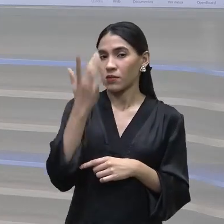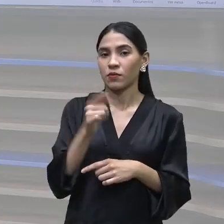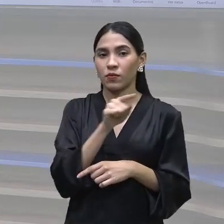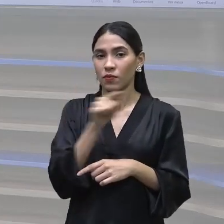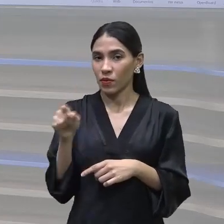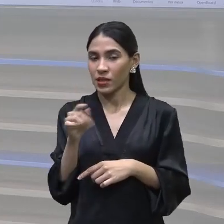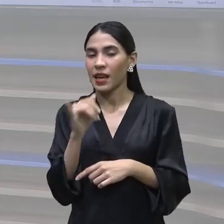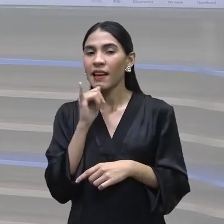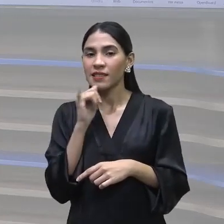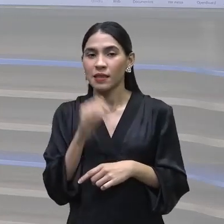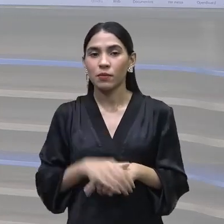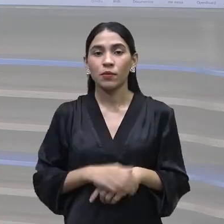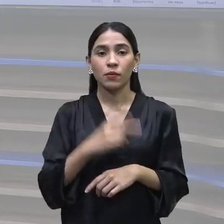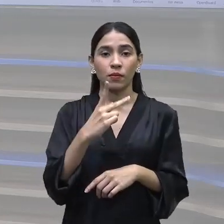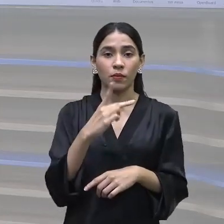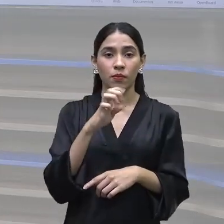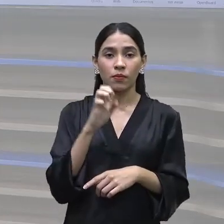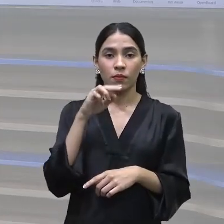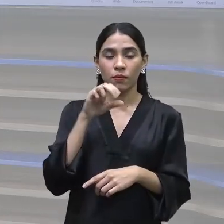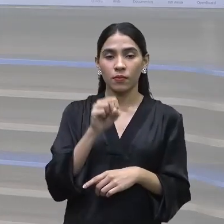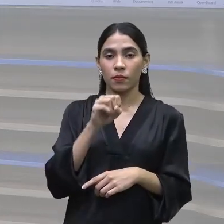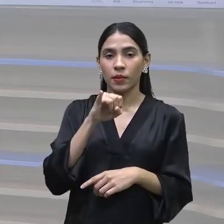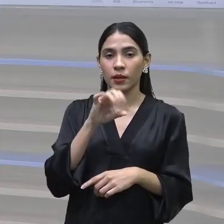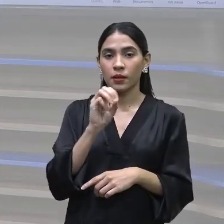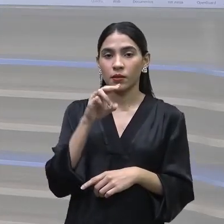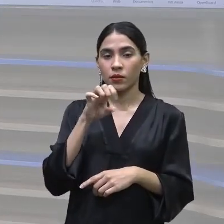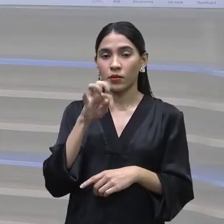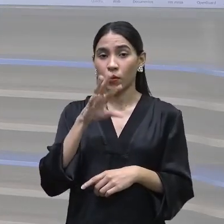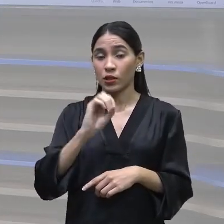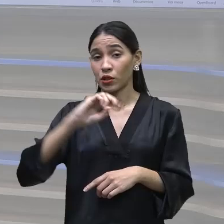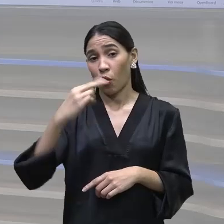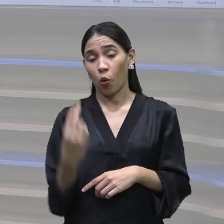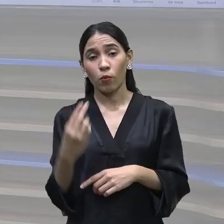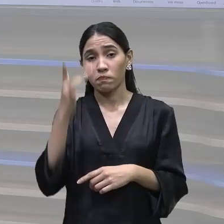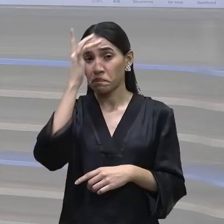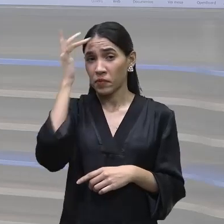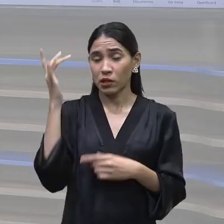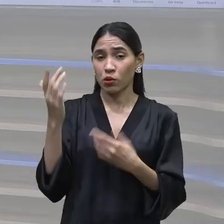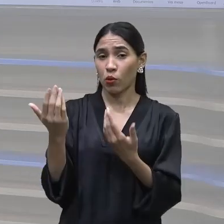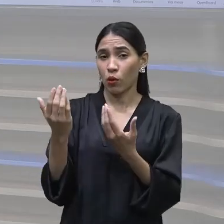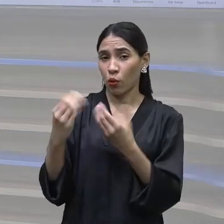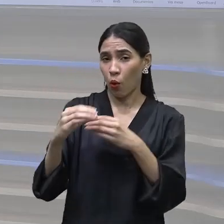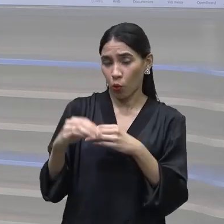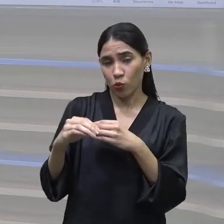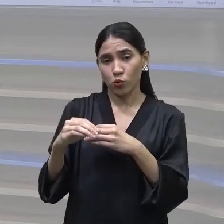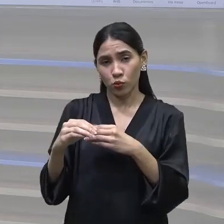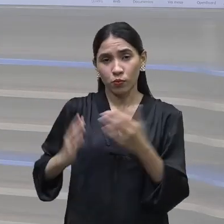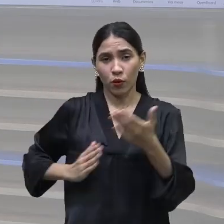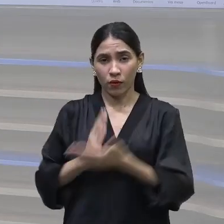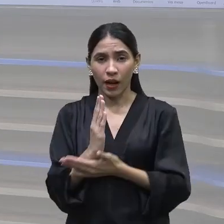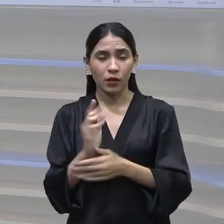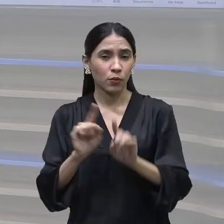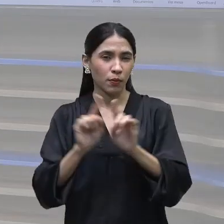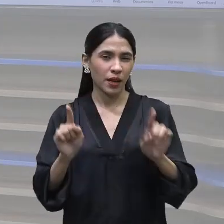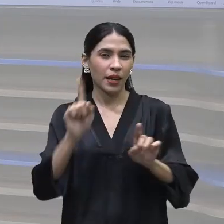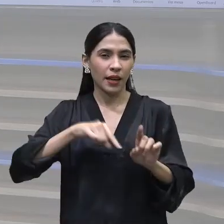para você que é pensionista, para você que é funcionário público, tá bom? Mas é importante também você ter